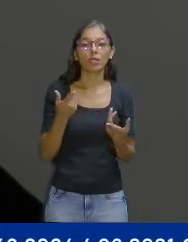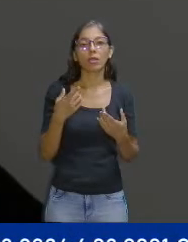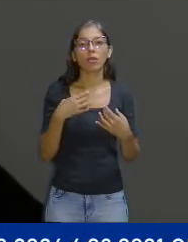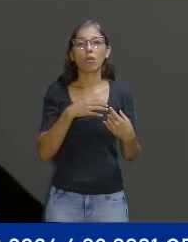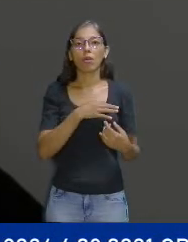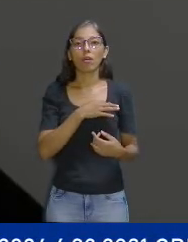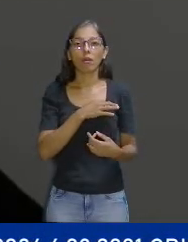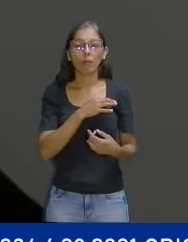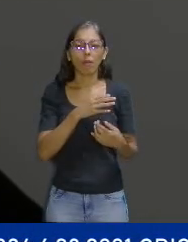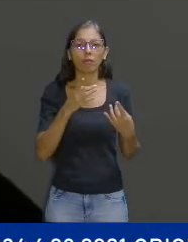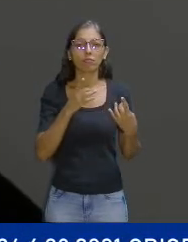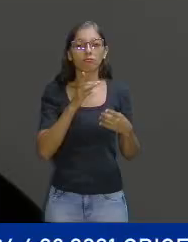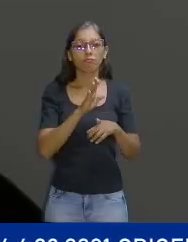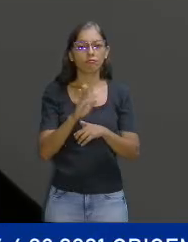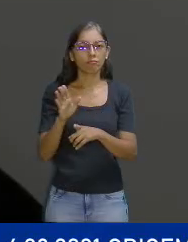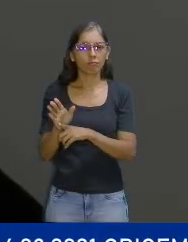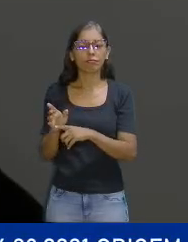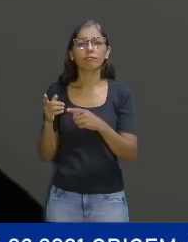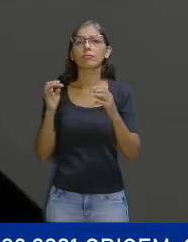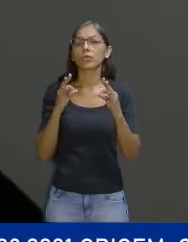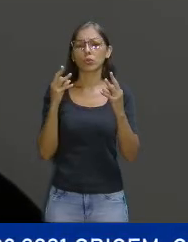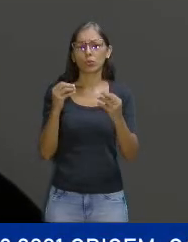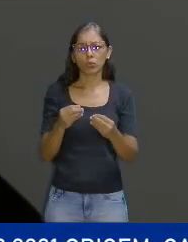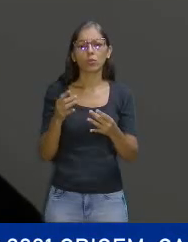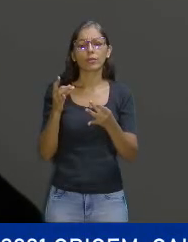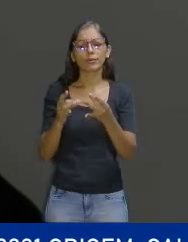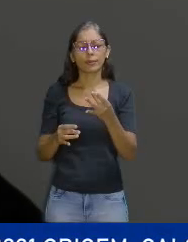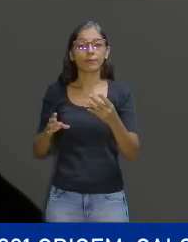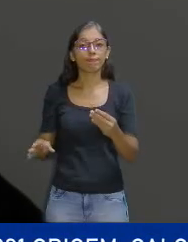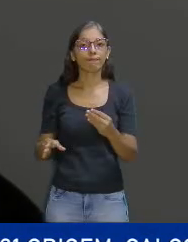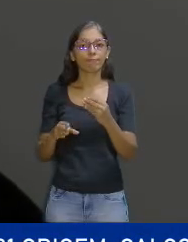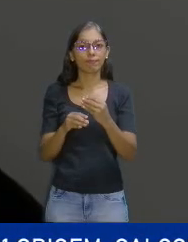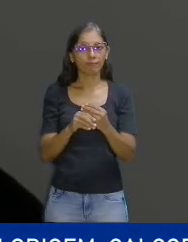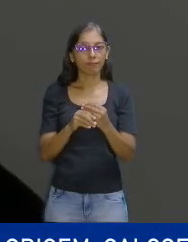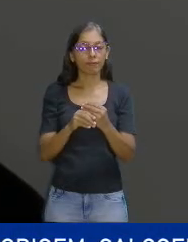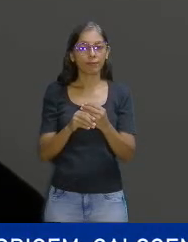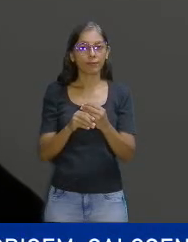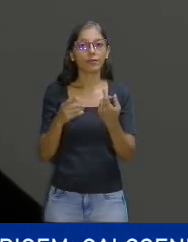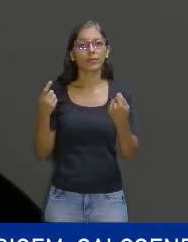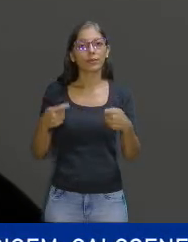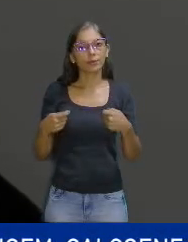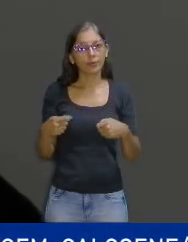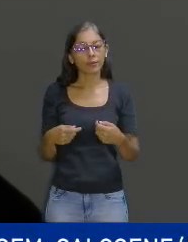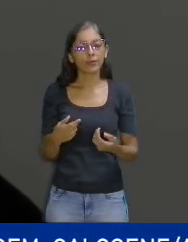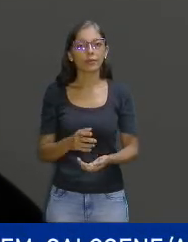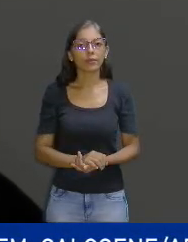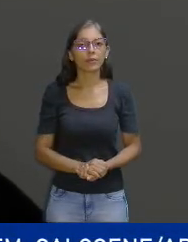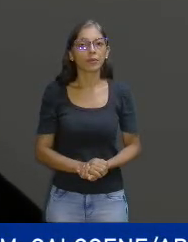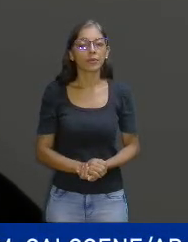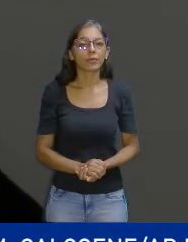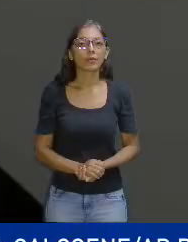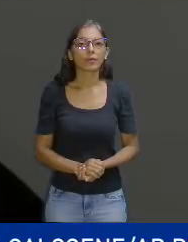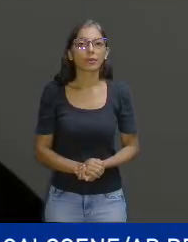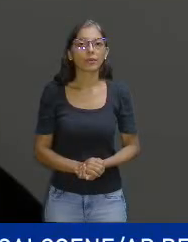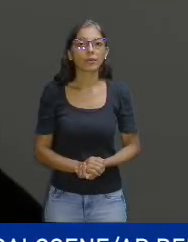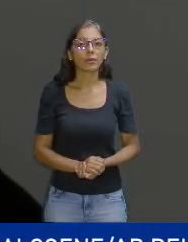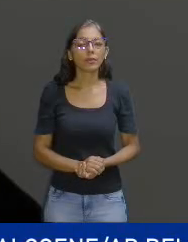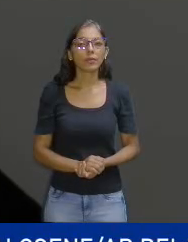Então, conquanto assista razão ao recorrente no ponto em que a norma de regência não estabelece qualquer